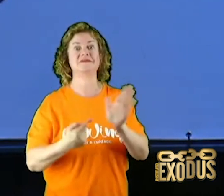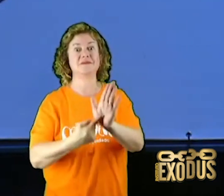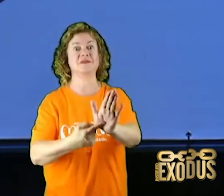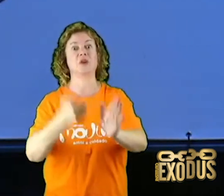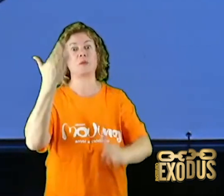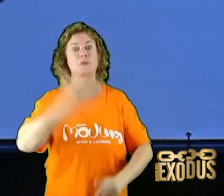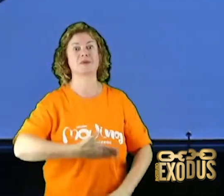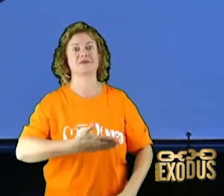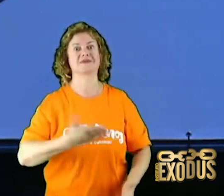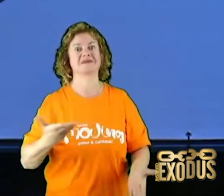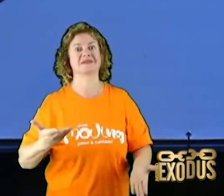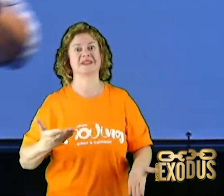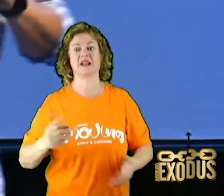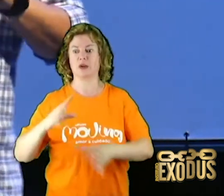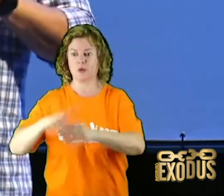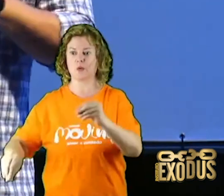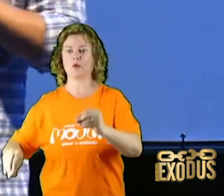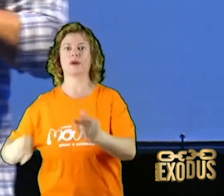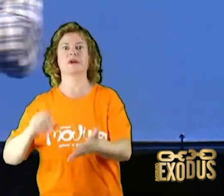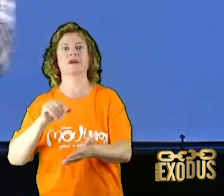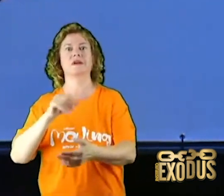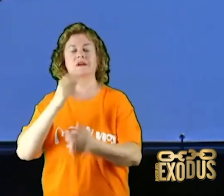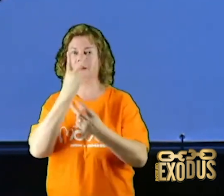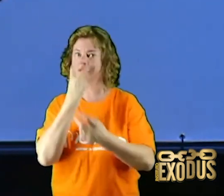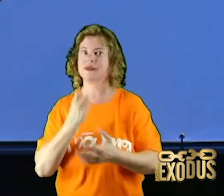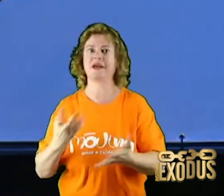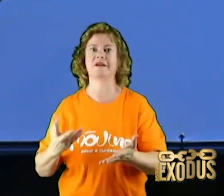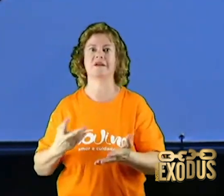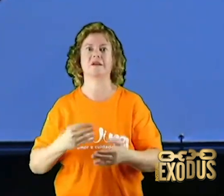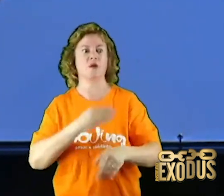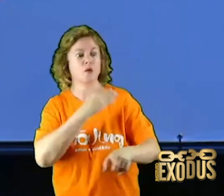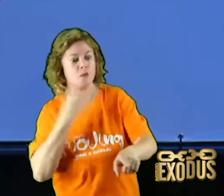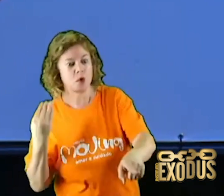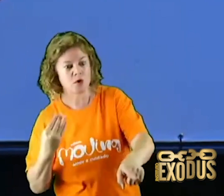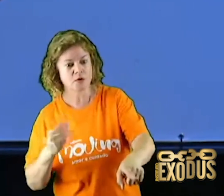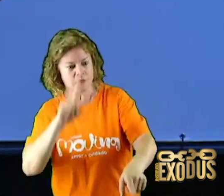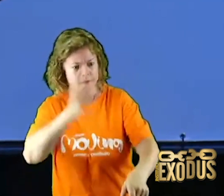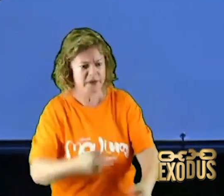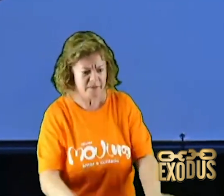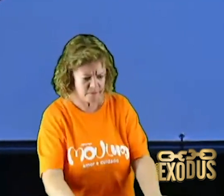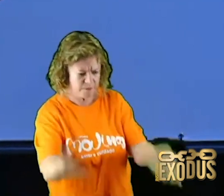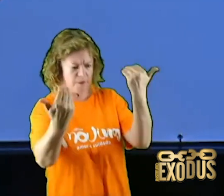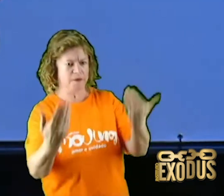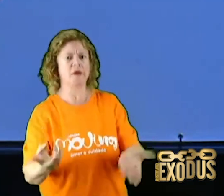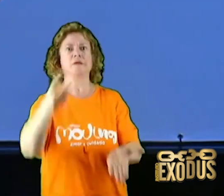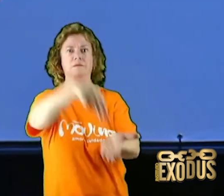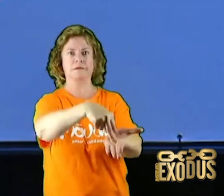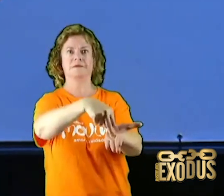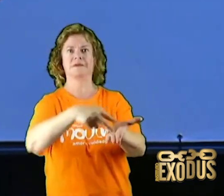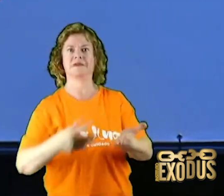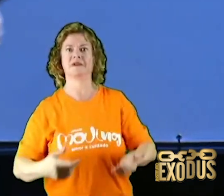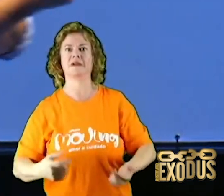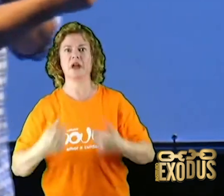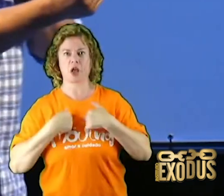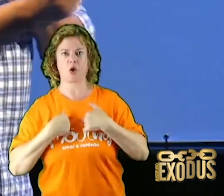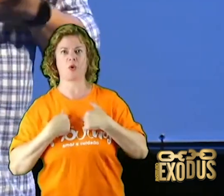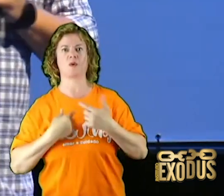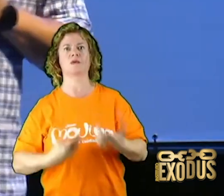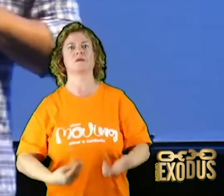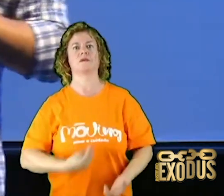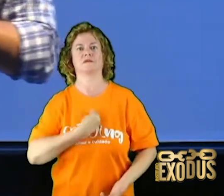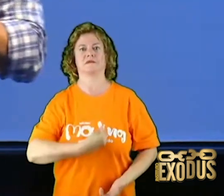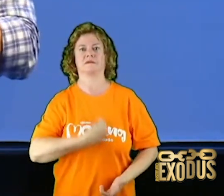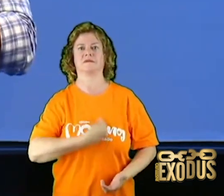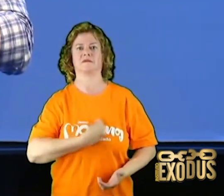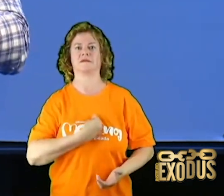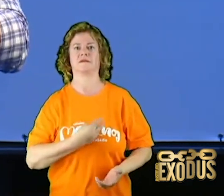porque ele cura o cego. Ele ressuscita o morto e diz, eu sou a ressurreição e a vida. O milagre,